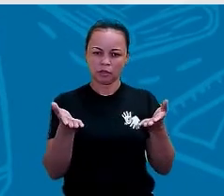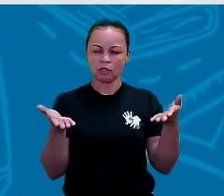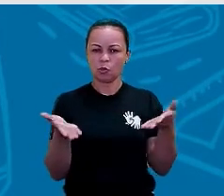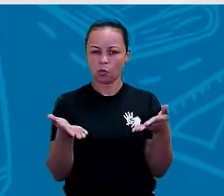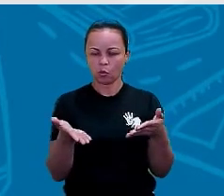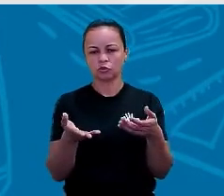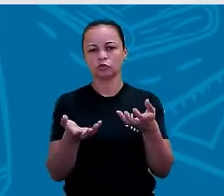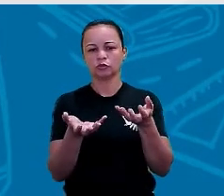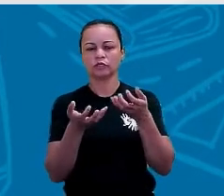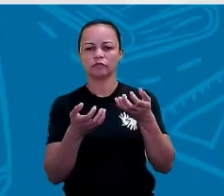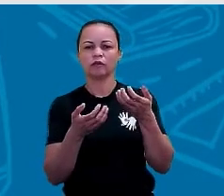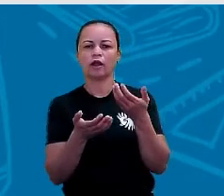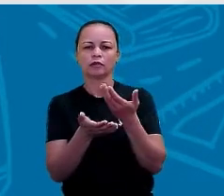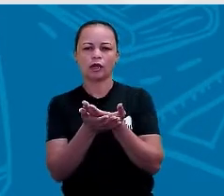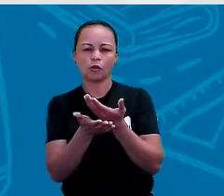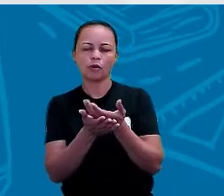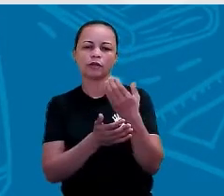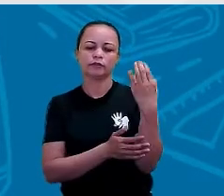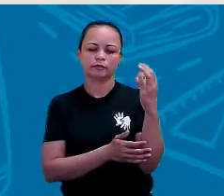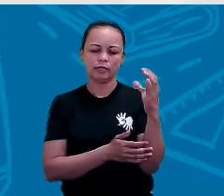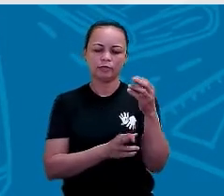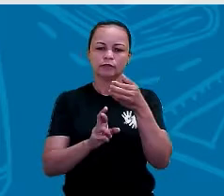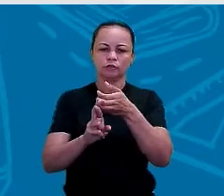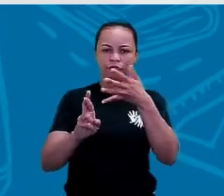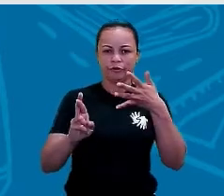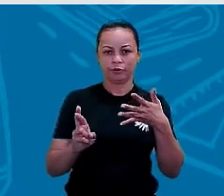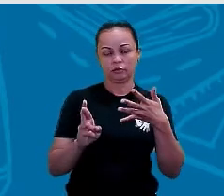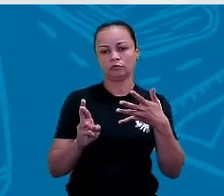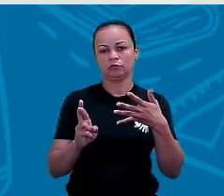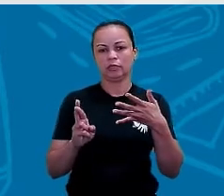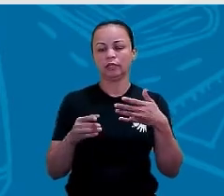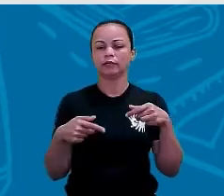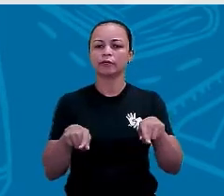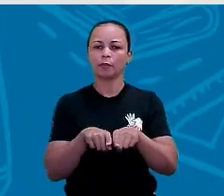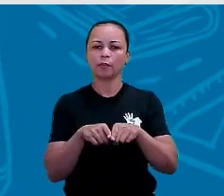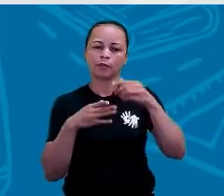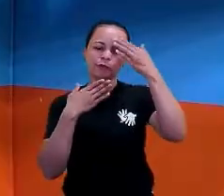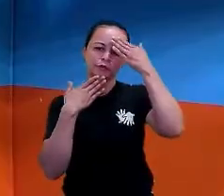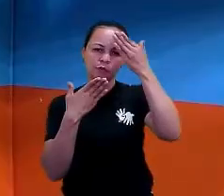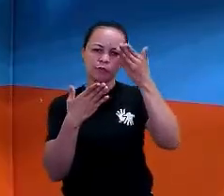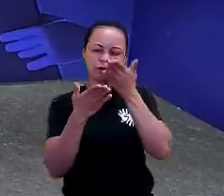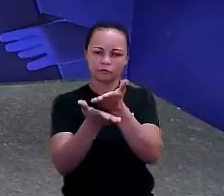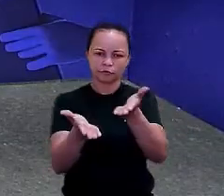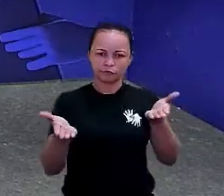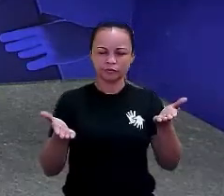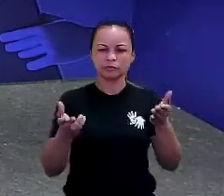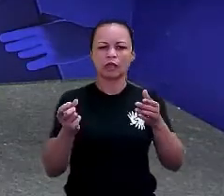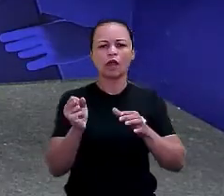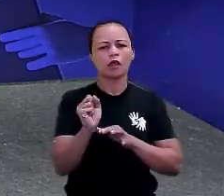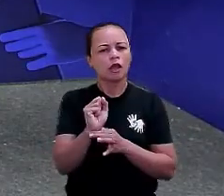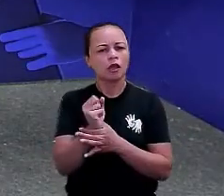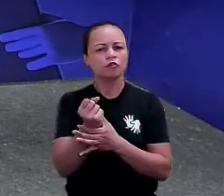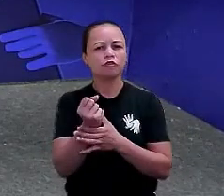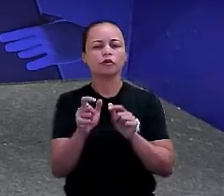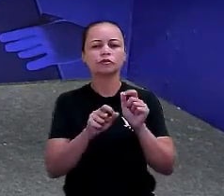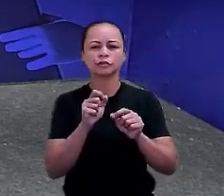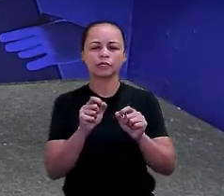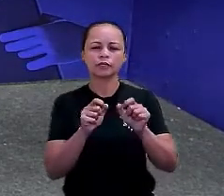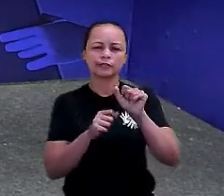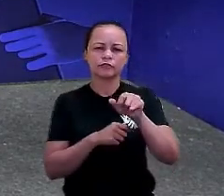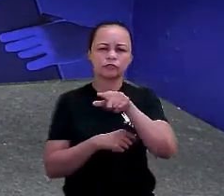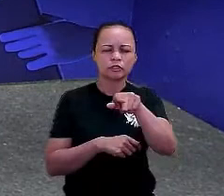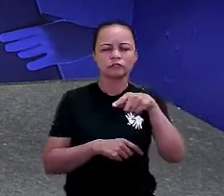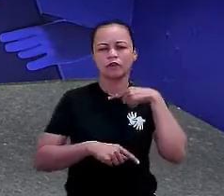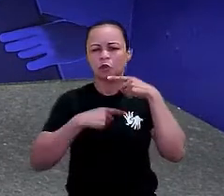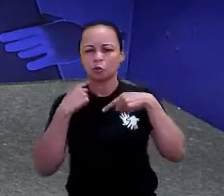nossa aula de ciências, as referências. Eu deixo aqui o meu muito obrigado a todos vocês e reforço que caso vocês tenham ficado com